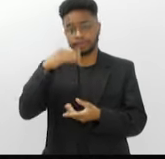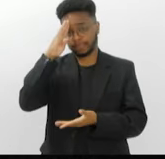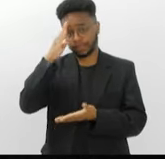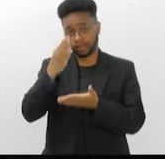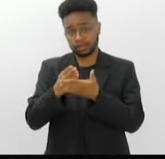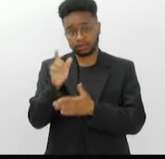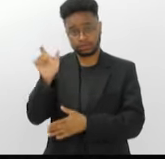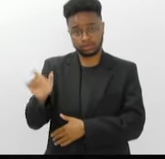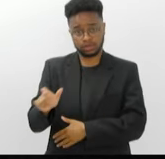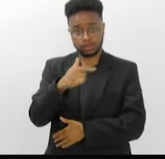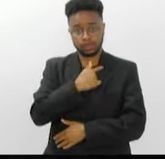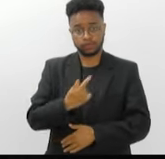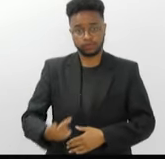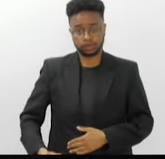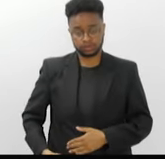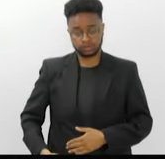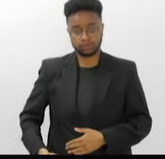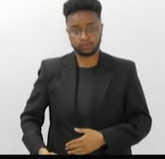governador